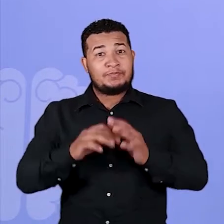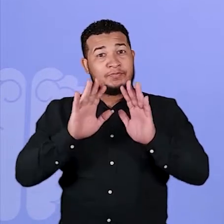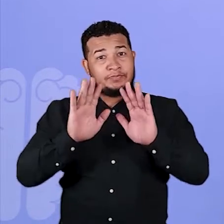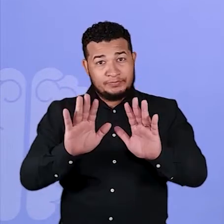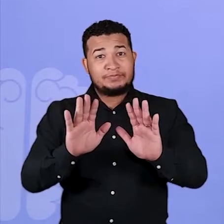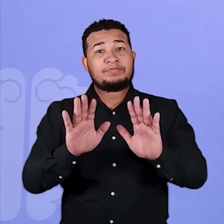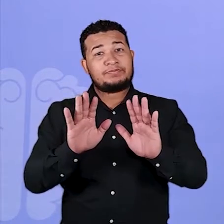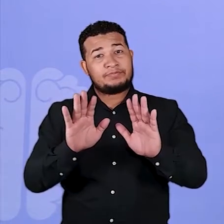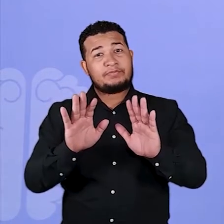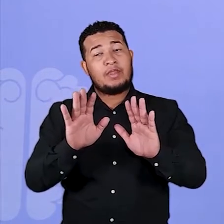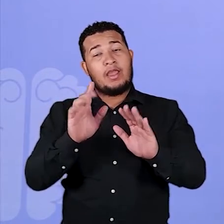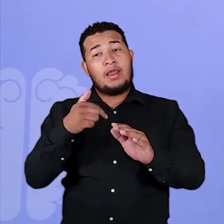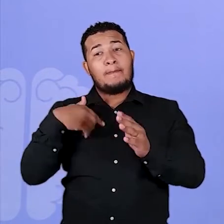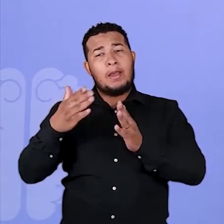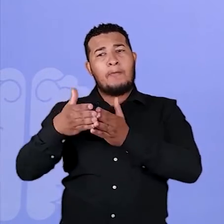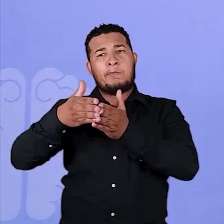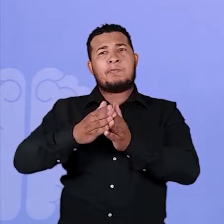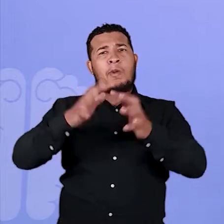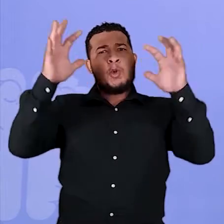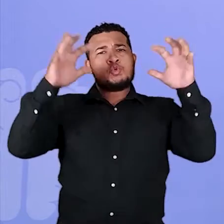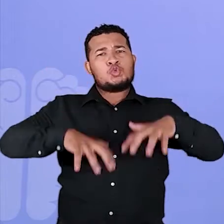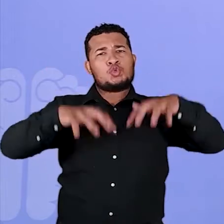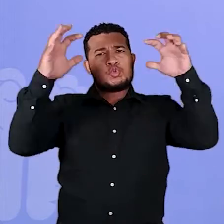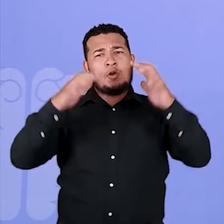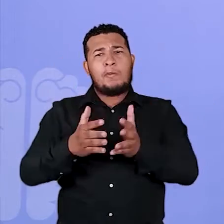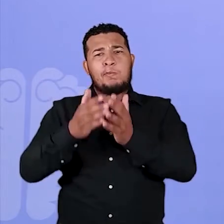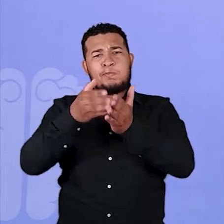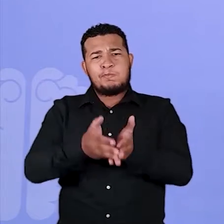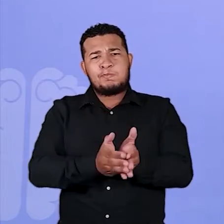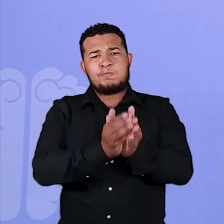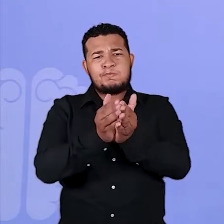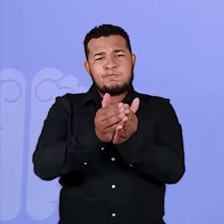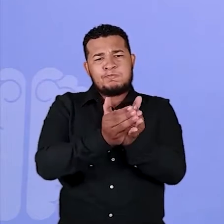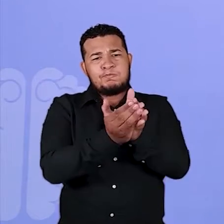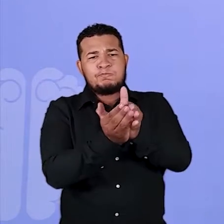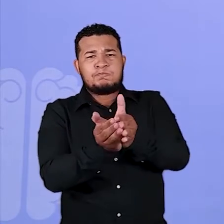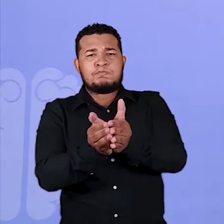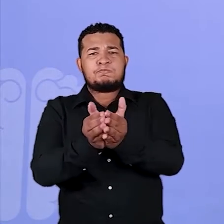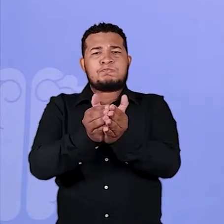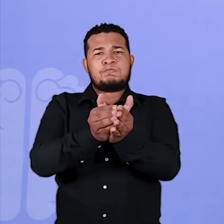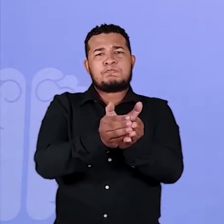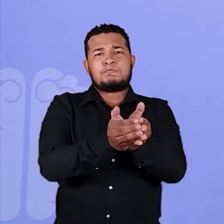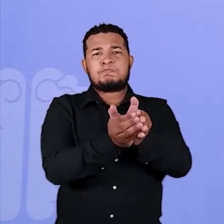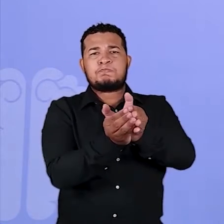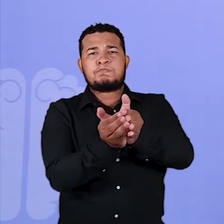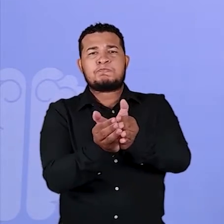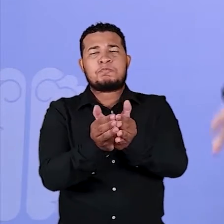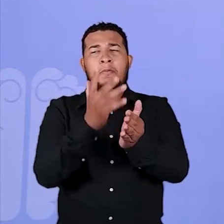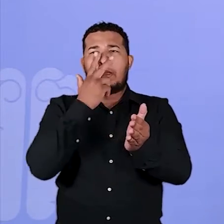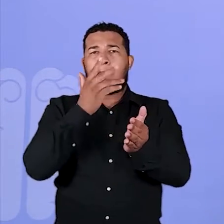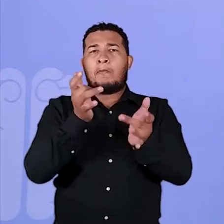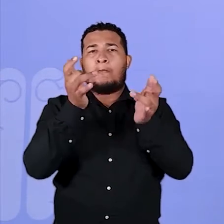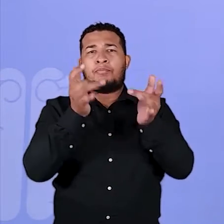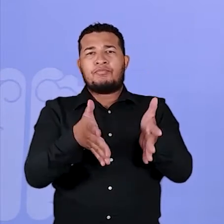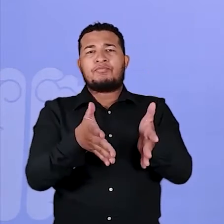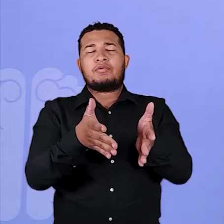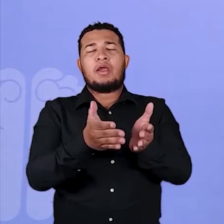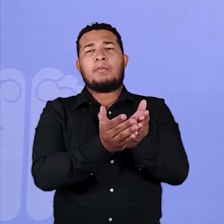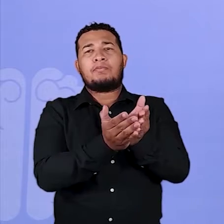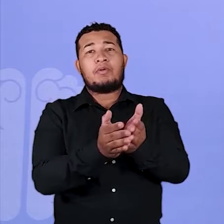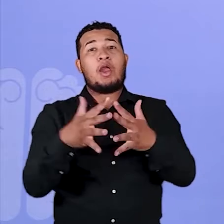anos. Mas eles atravessam uma tempestade, o navio fica à deriva e aí começa